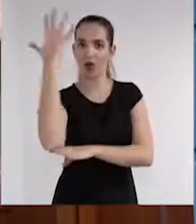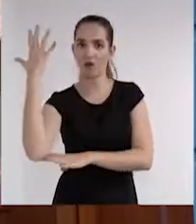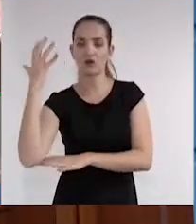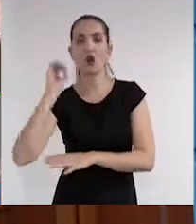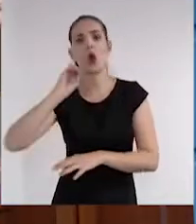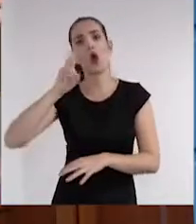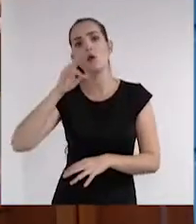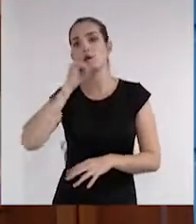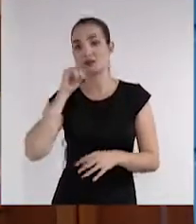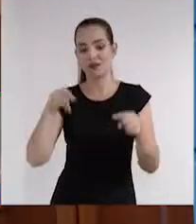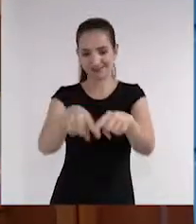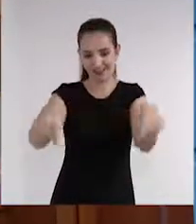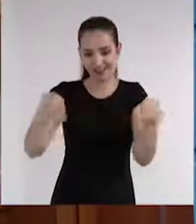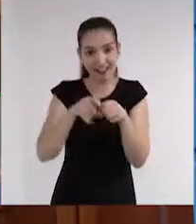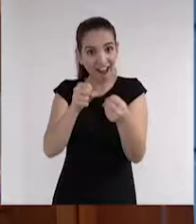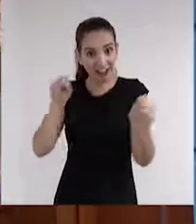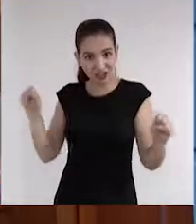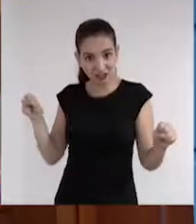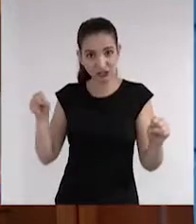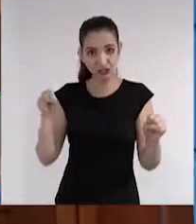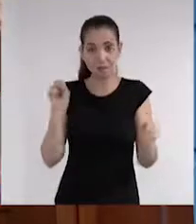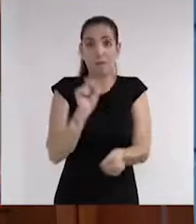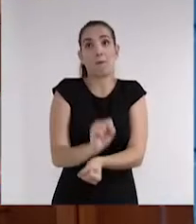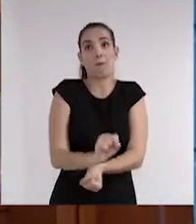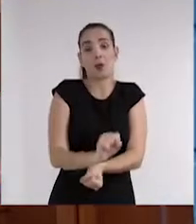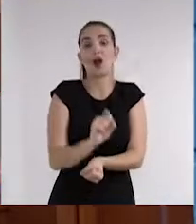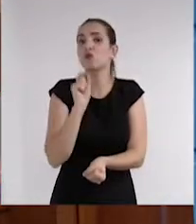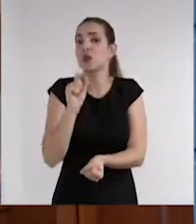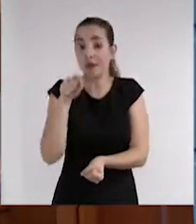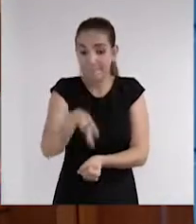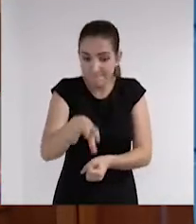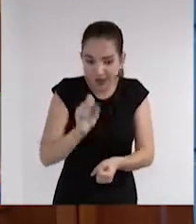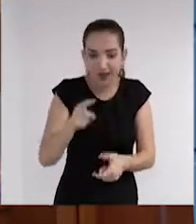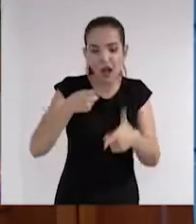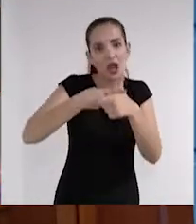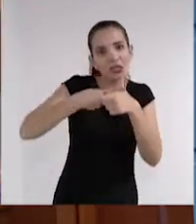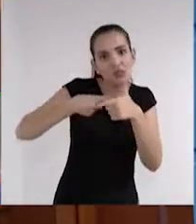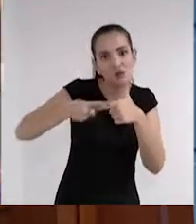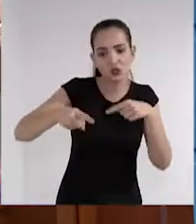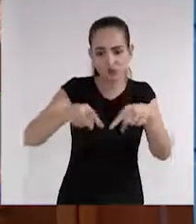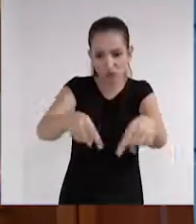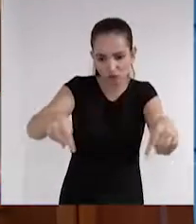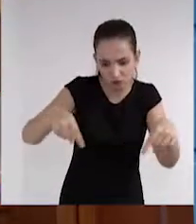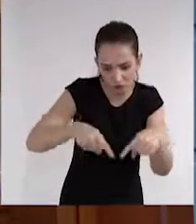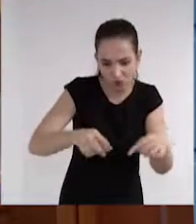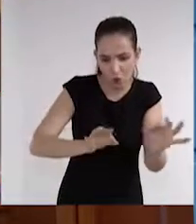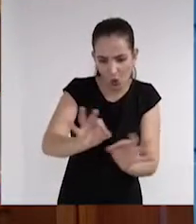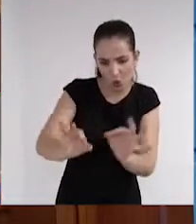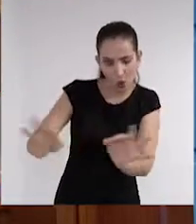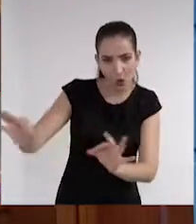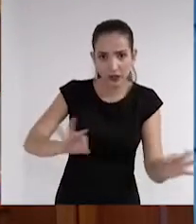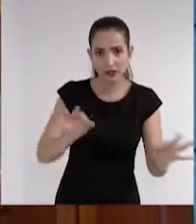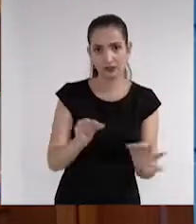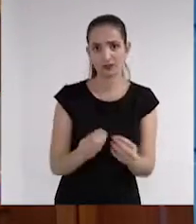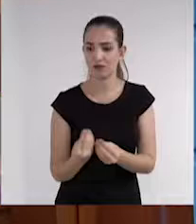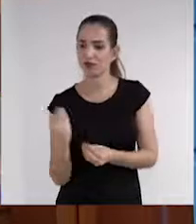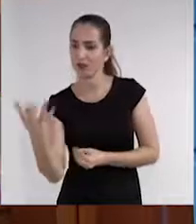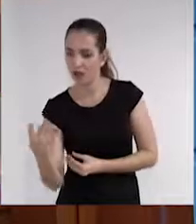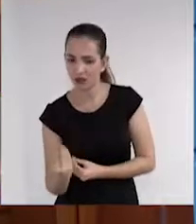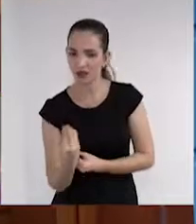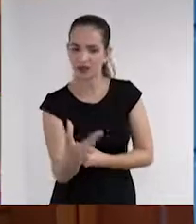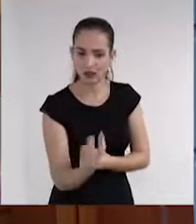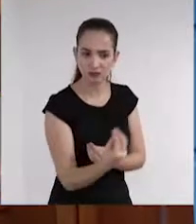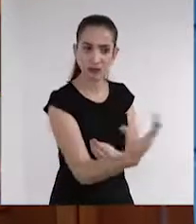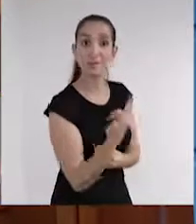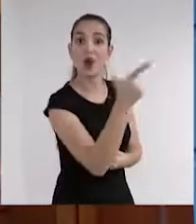dividir. Eu não quero discutir com Vossa Excelência aqui se o assentado produz ou não. Não quero fazer esse debate, não. Se está